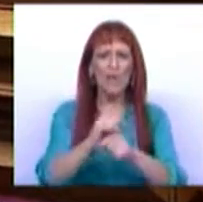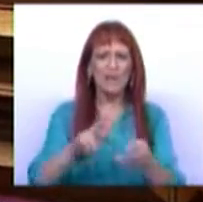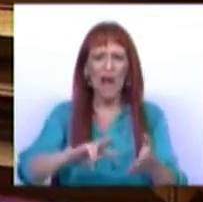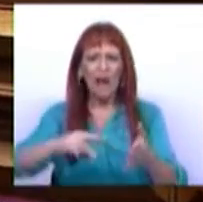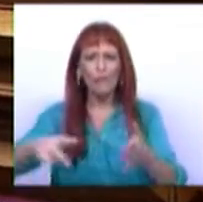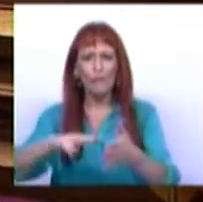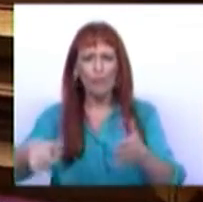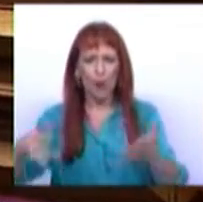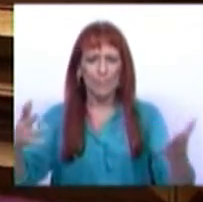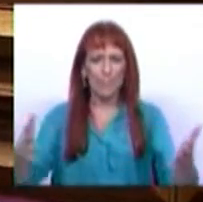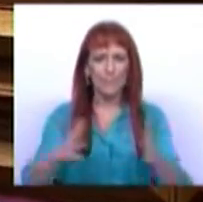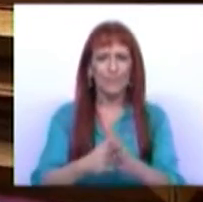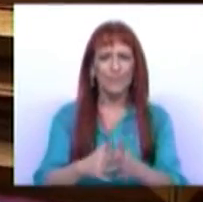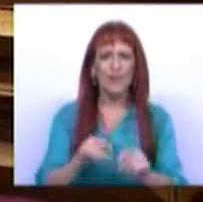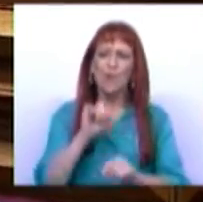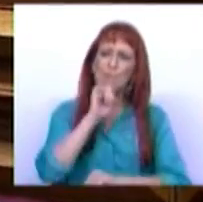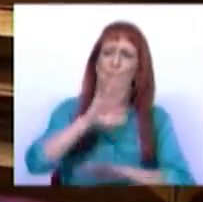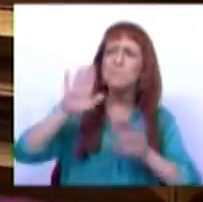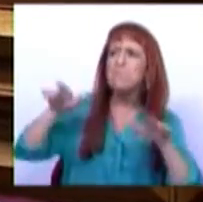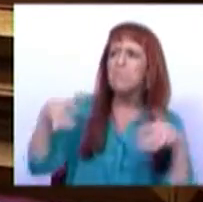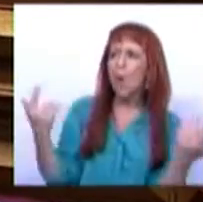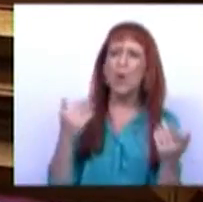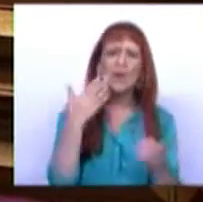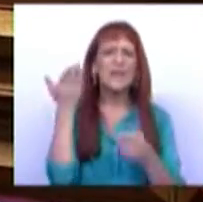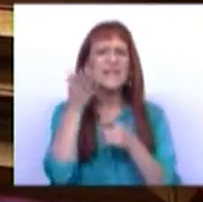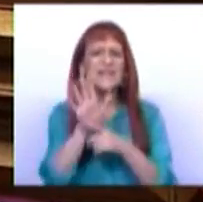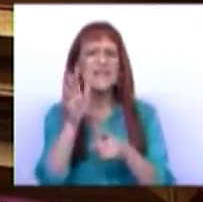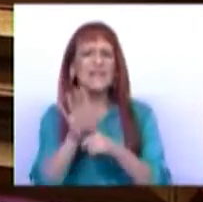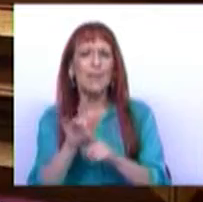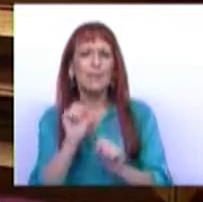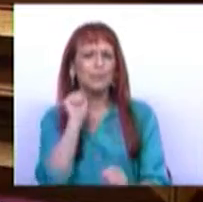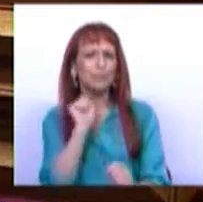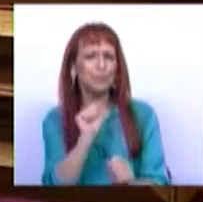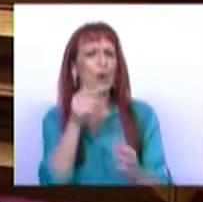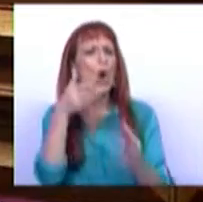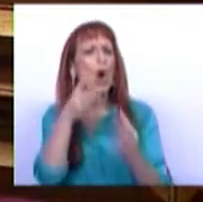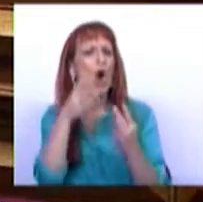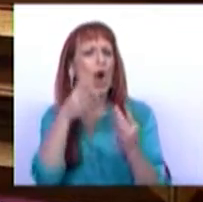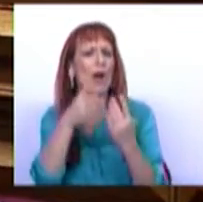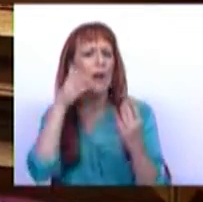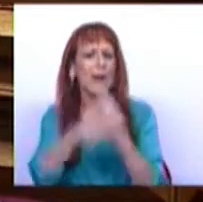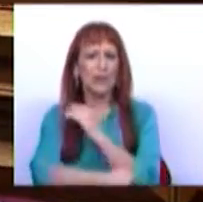reformar. Possamos assim dar exemplos concretos.